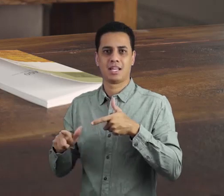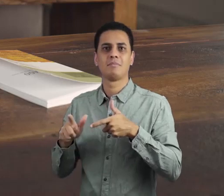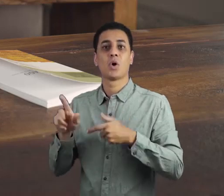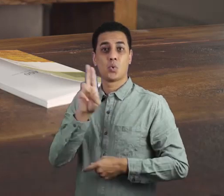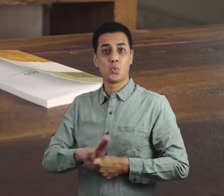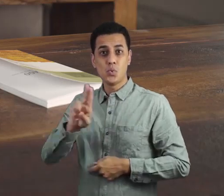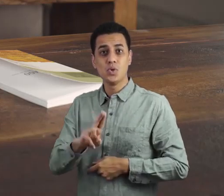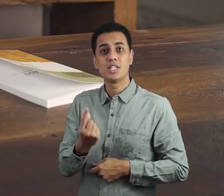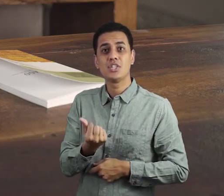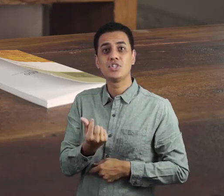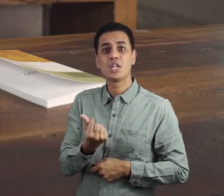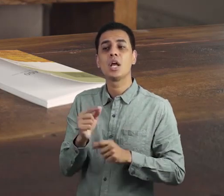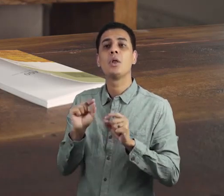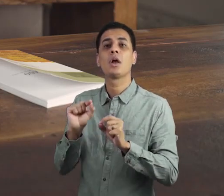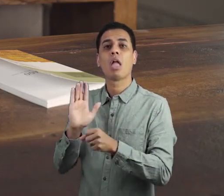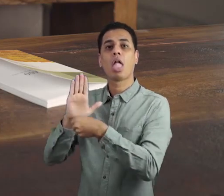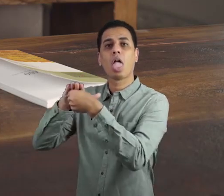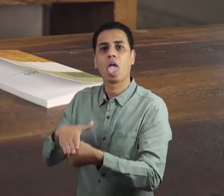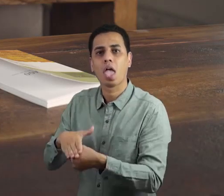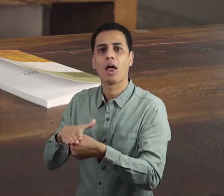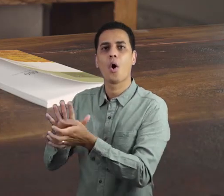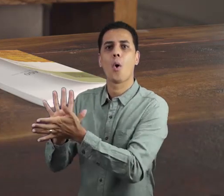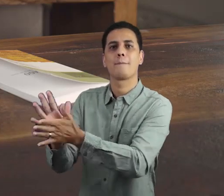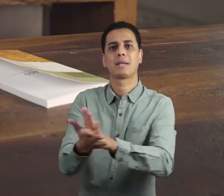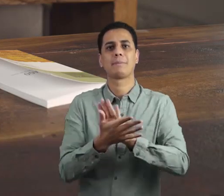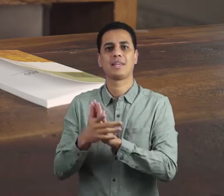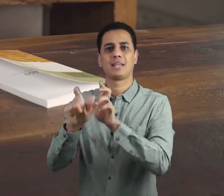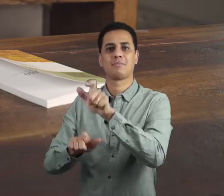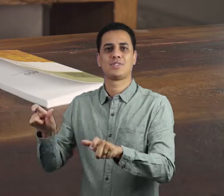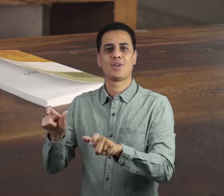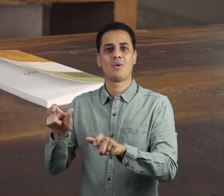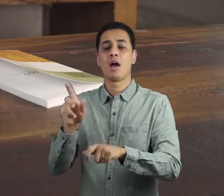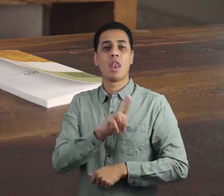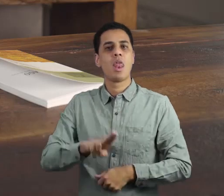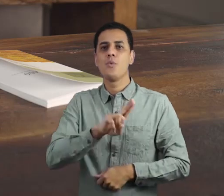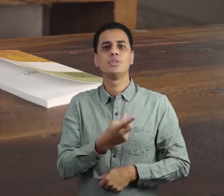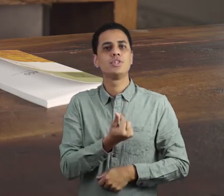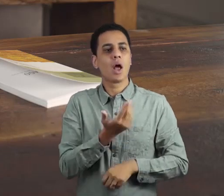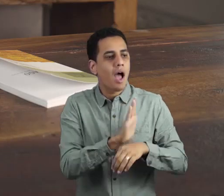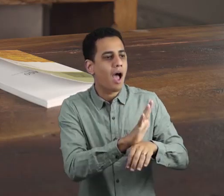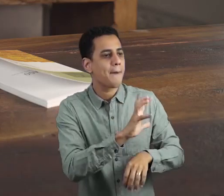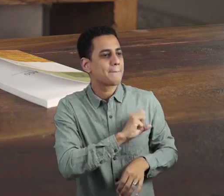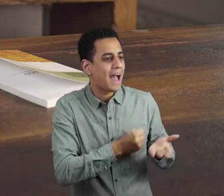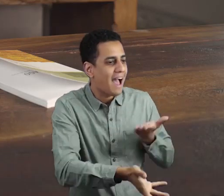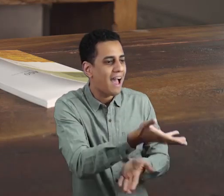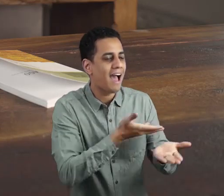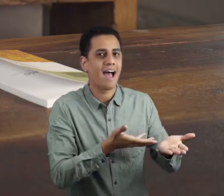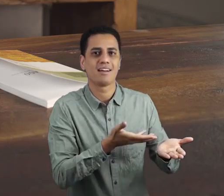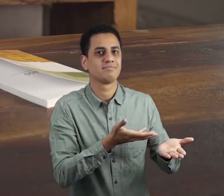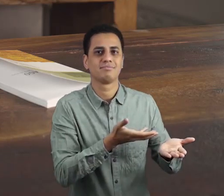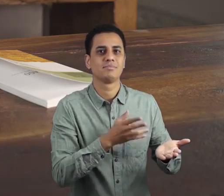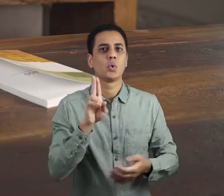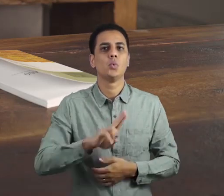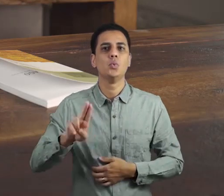nós vamos perceber que há um mal tremendo de usar o dinheiro para oprimir pessoas e não para amar pessoas. Há